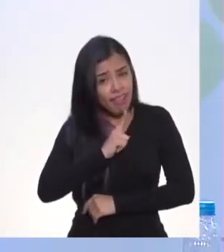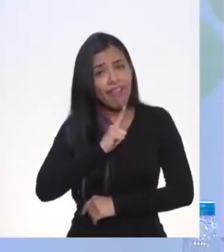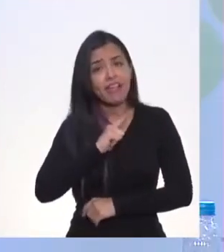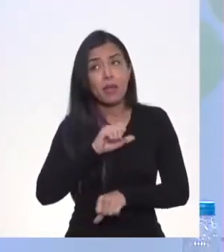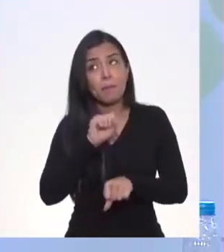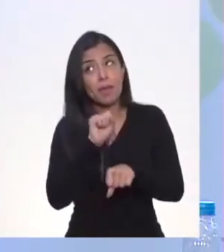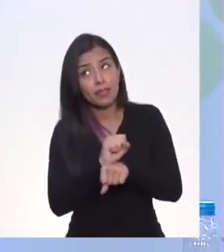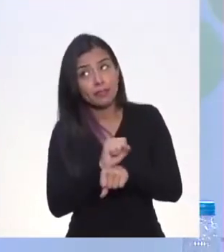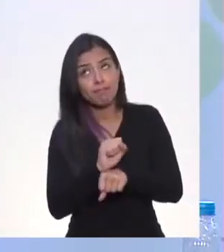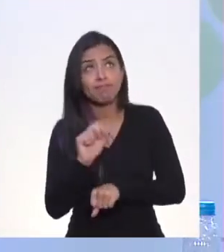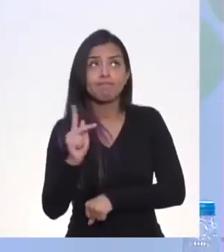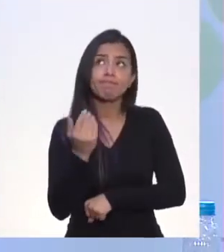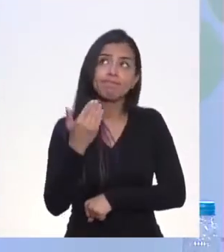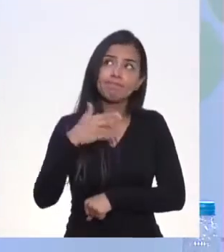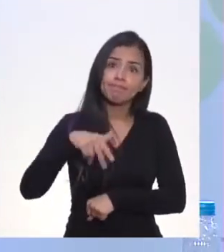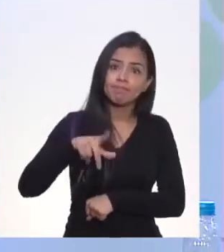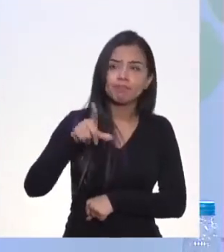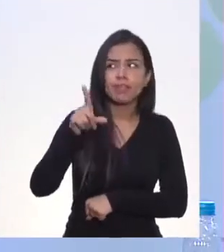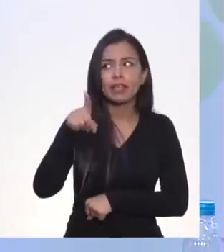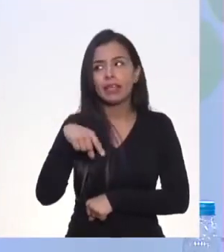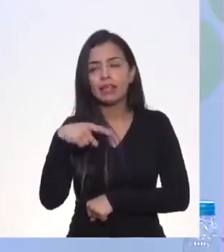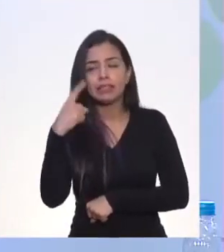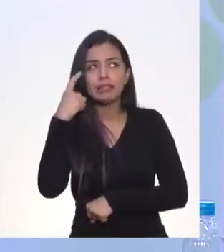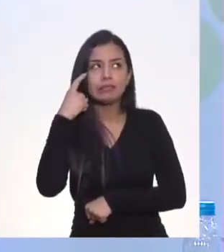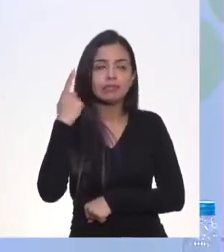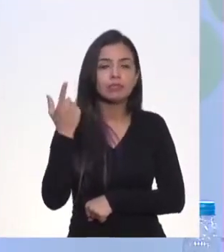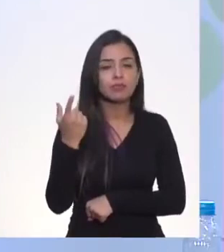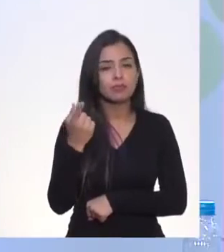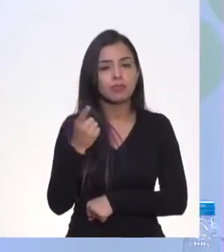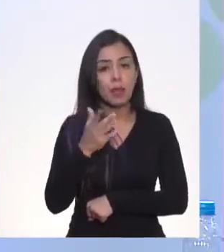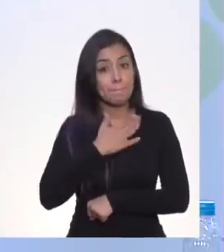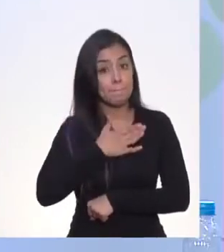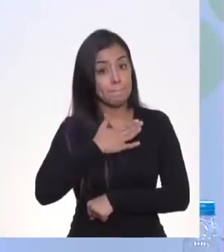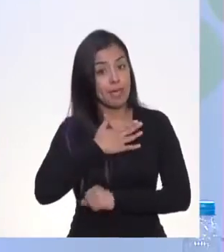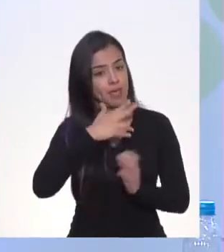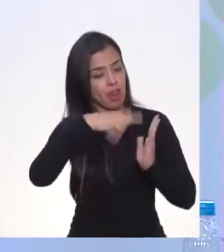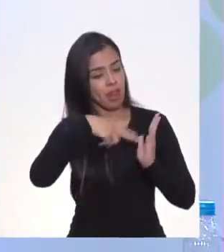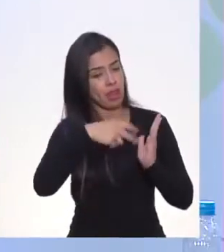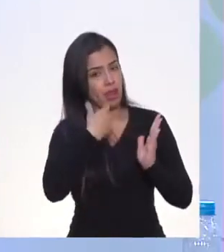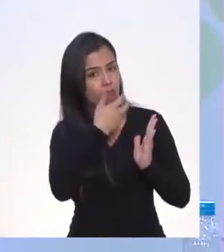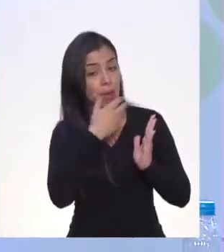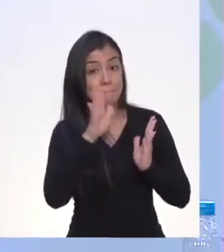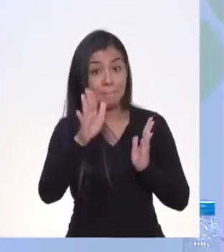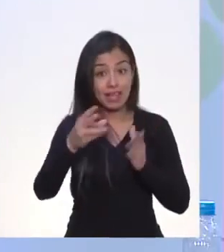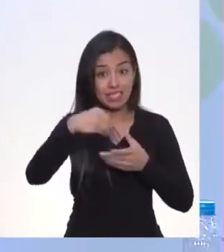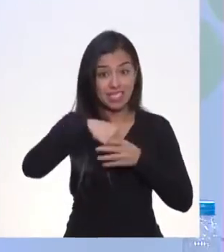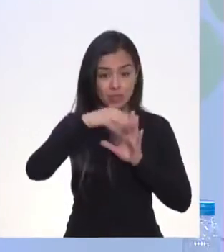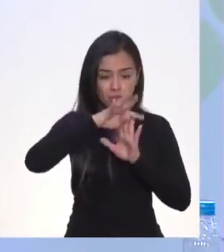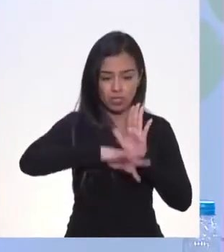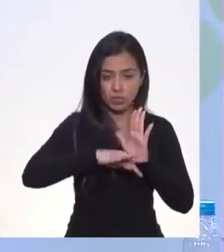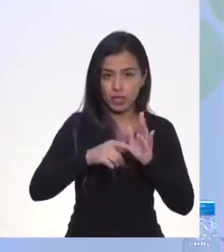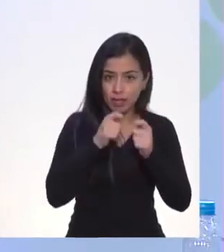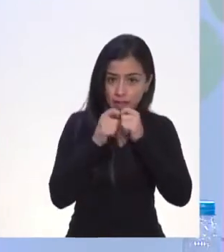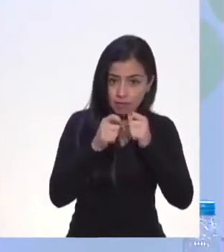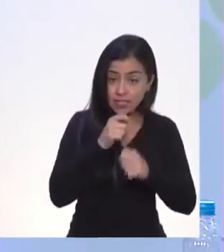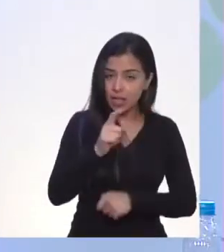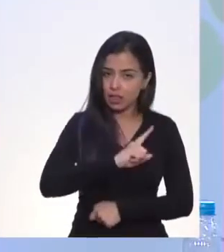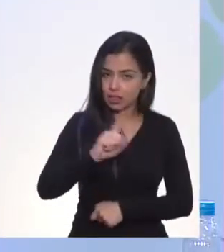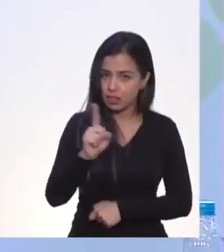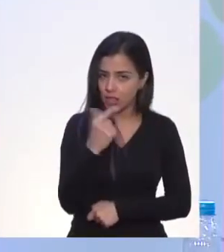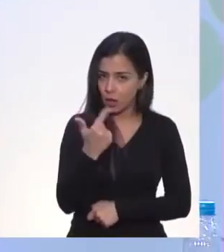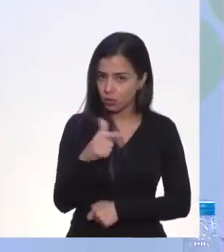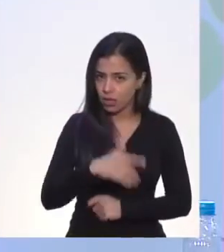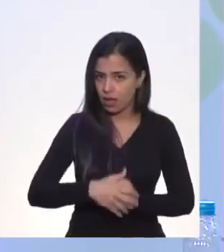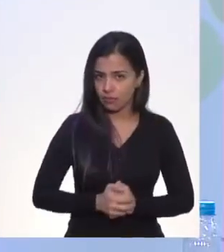alguns momentos eu fiquei... Então, apareceram na minha oralidade. Porém, na entrevista, não. Tá?